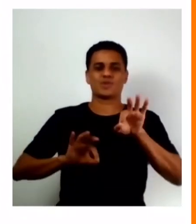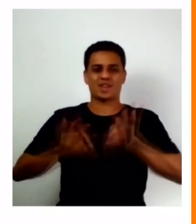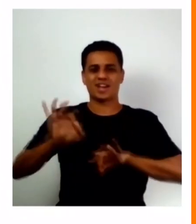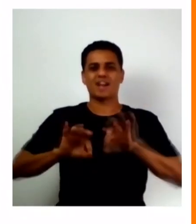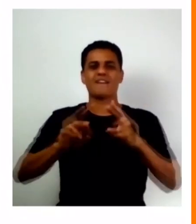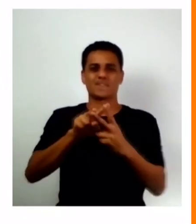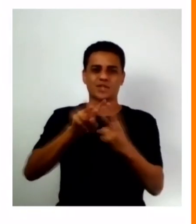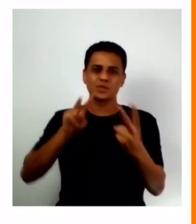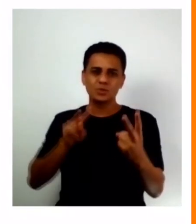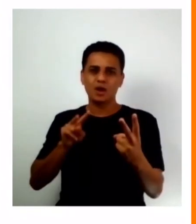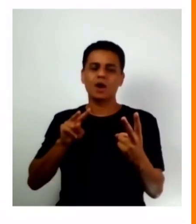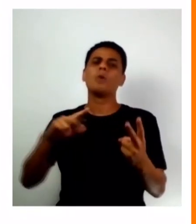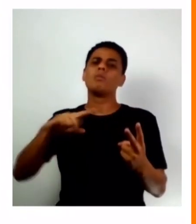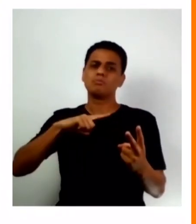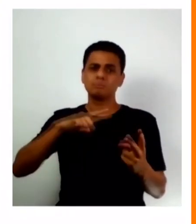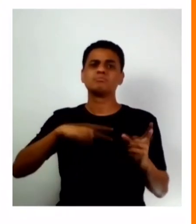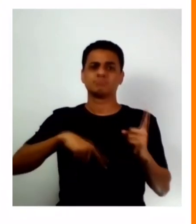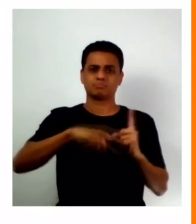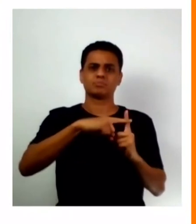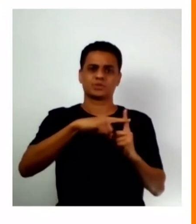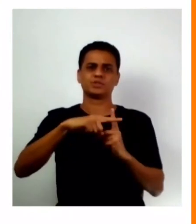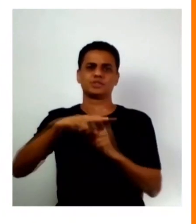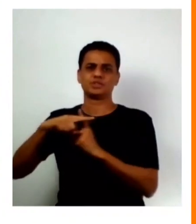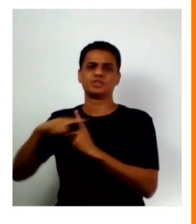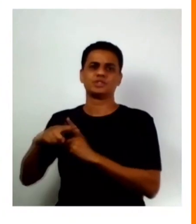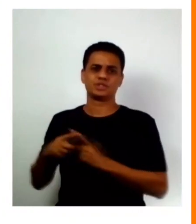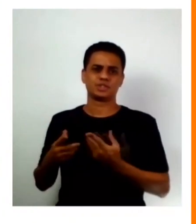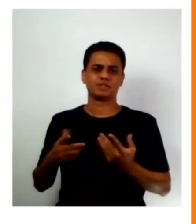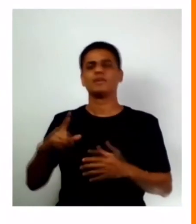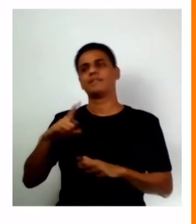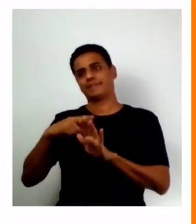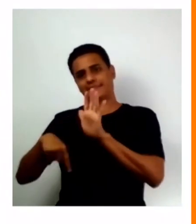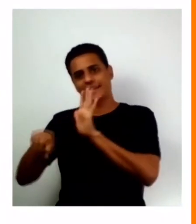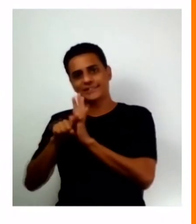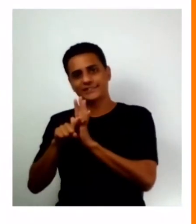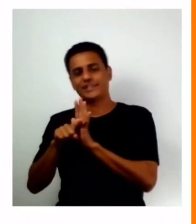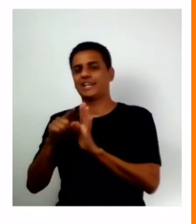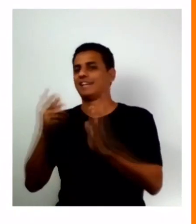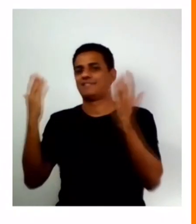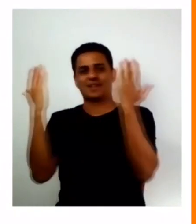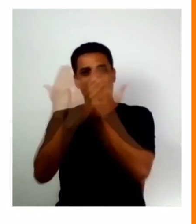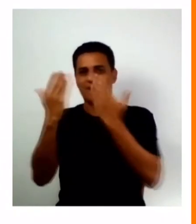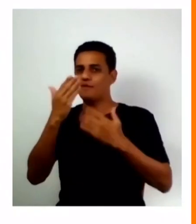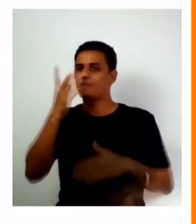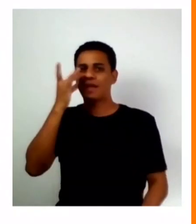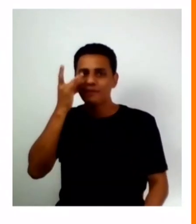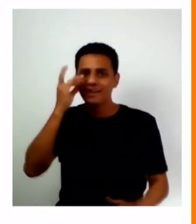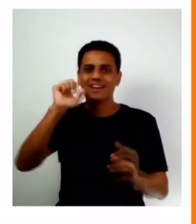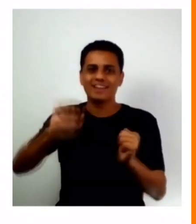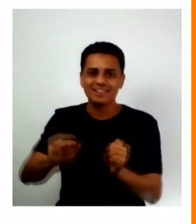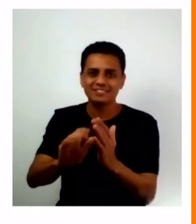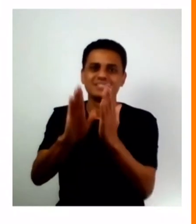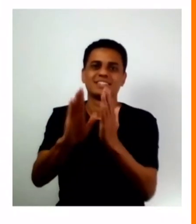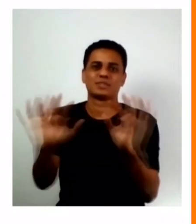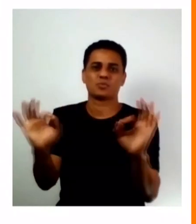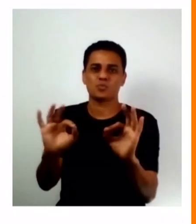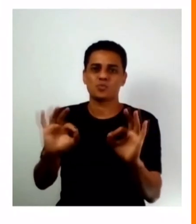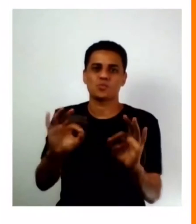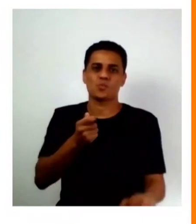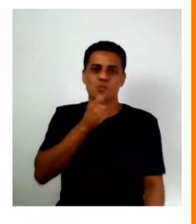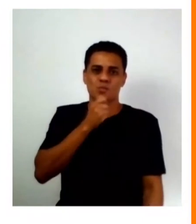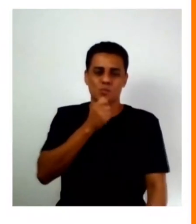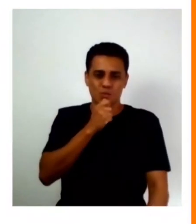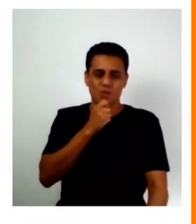aspectos positivos, negativos, é que não nos hemos visto cara a cara, não nos hemos conhecido personalmente,